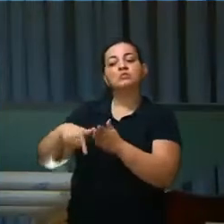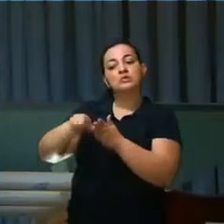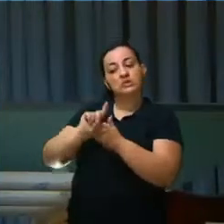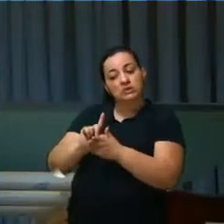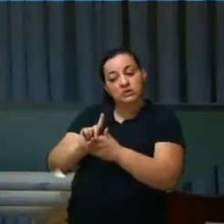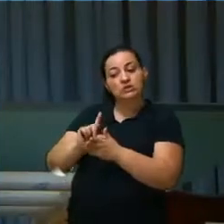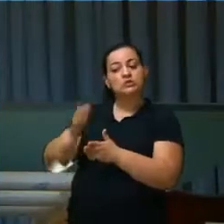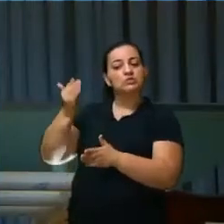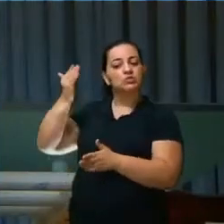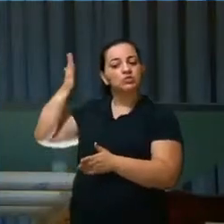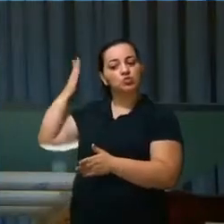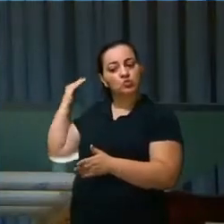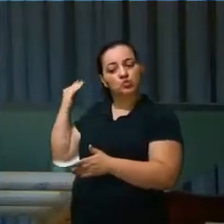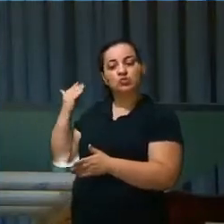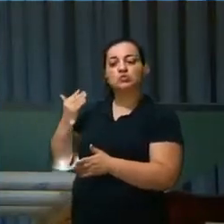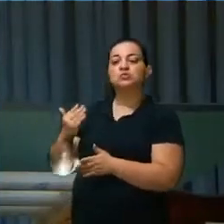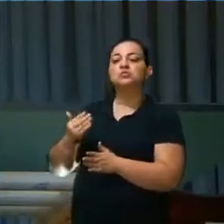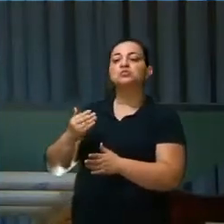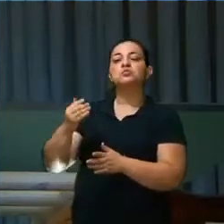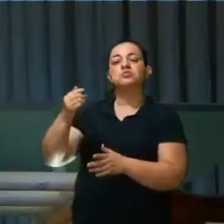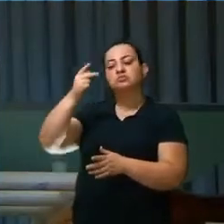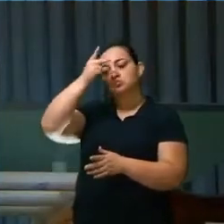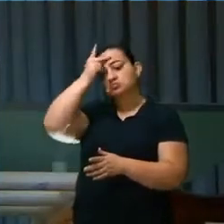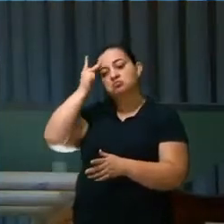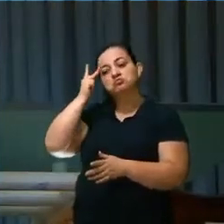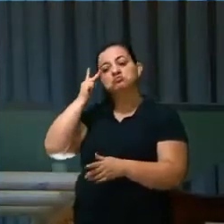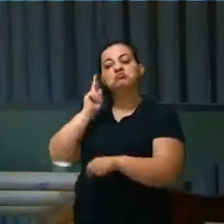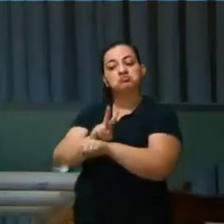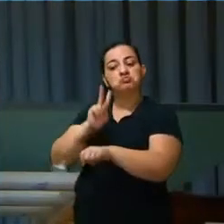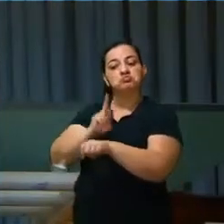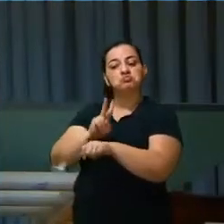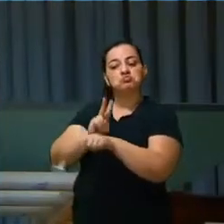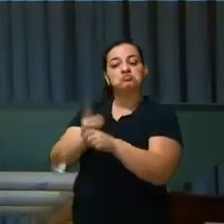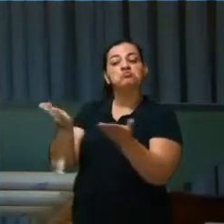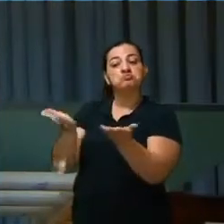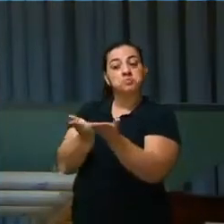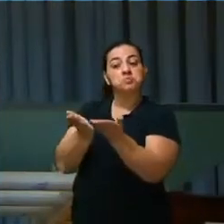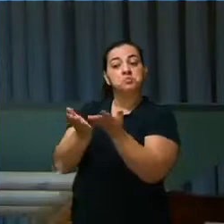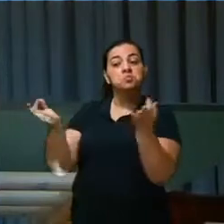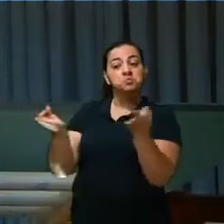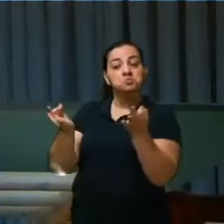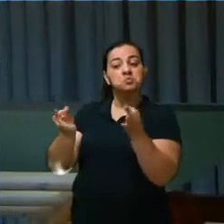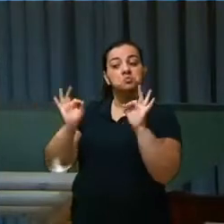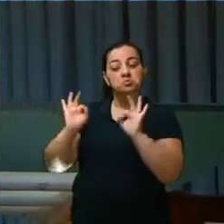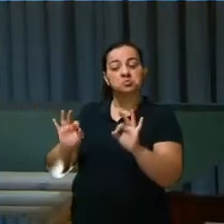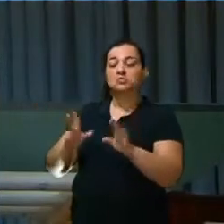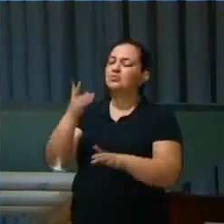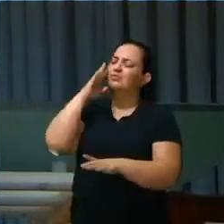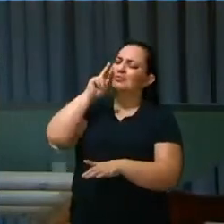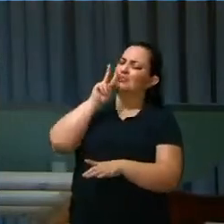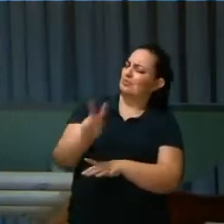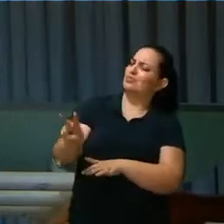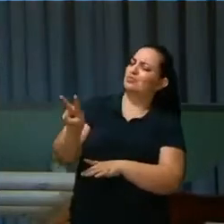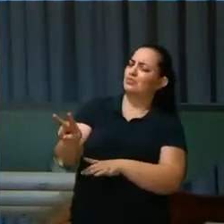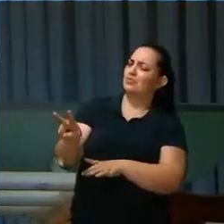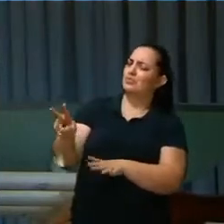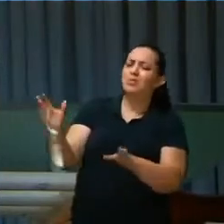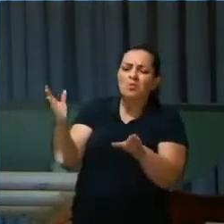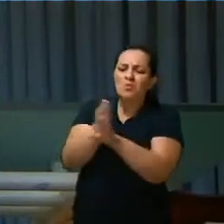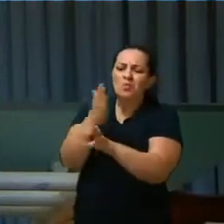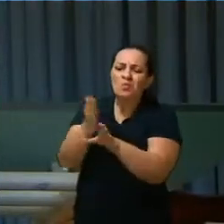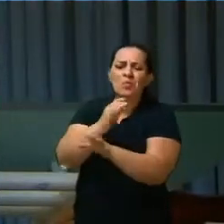antes uma Cristã zelosa cuidadosa e agora você olha para ela